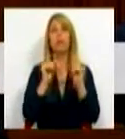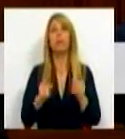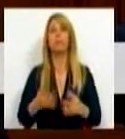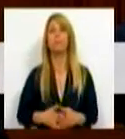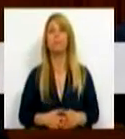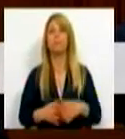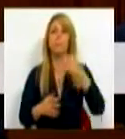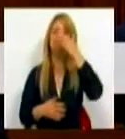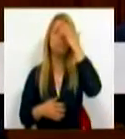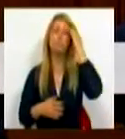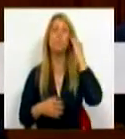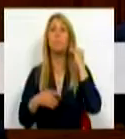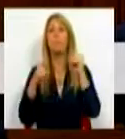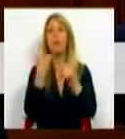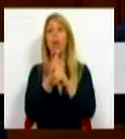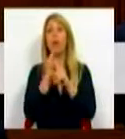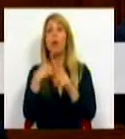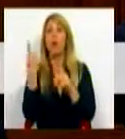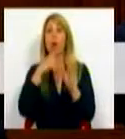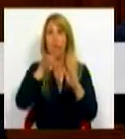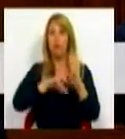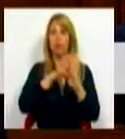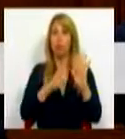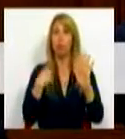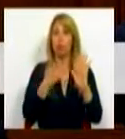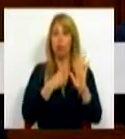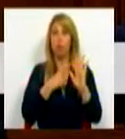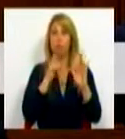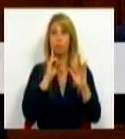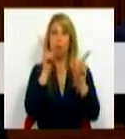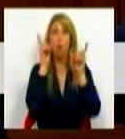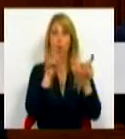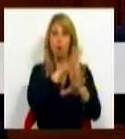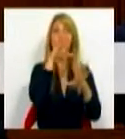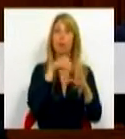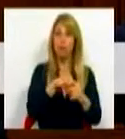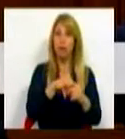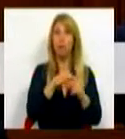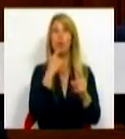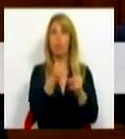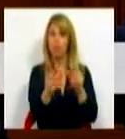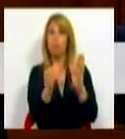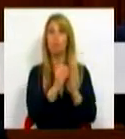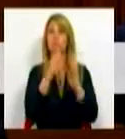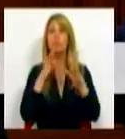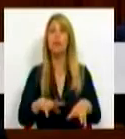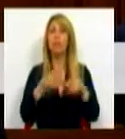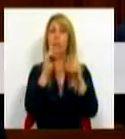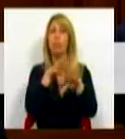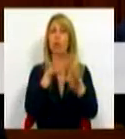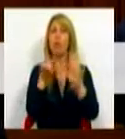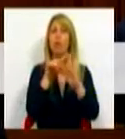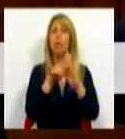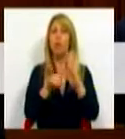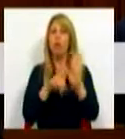as observações que temos no nosso relatório de controle interno, no sentido de evoluir para aquilo que as próprias normas no âmbito de controle interno,